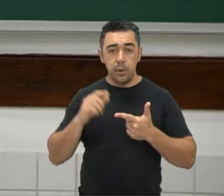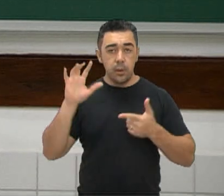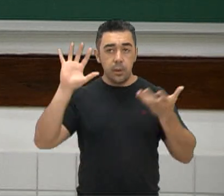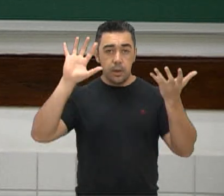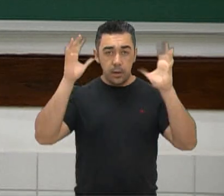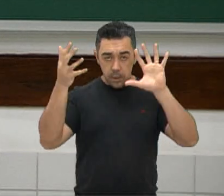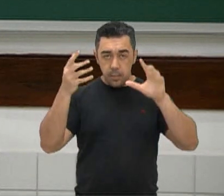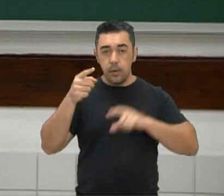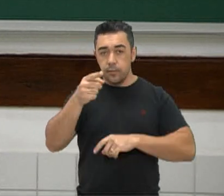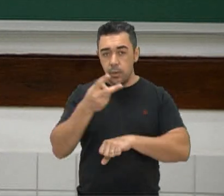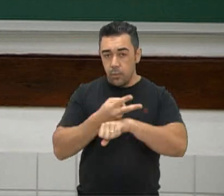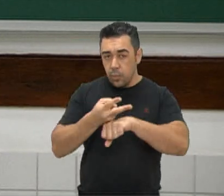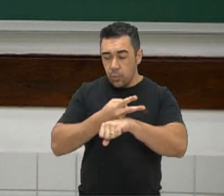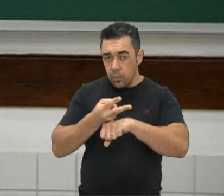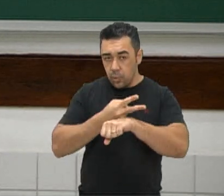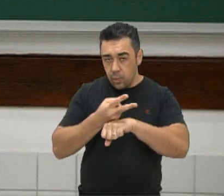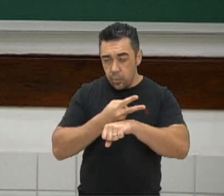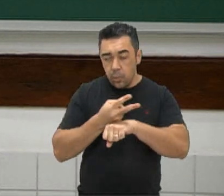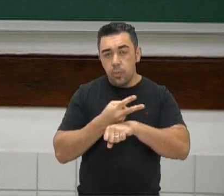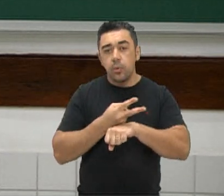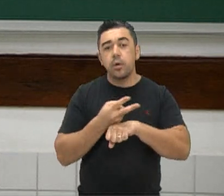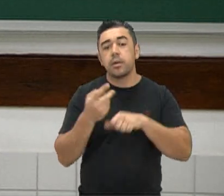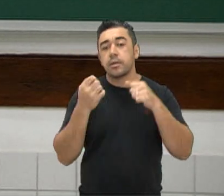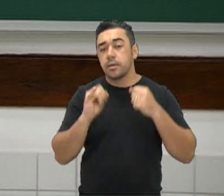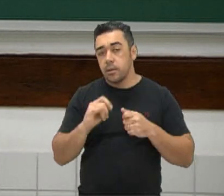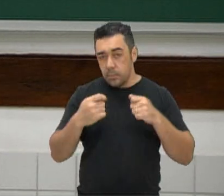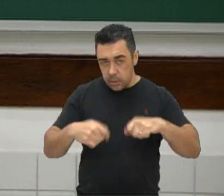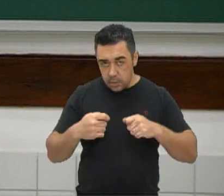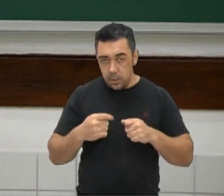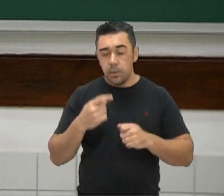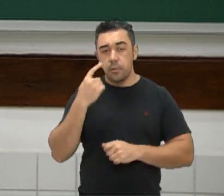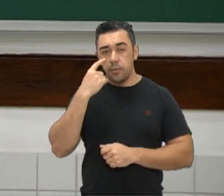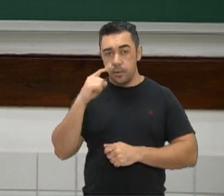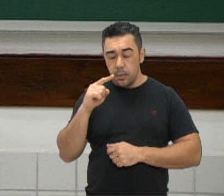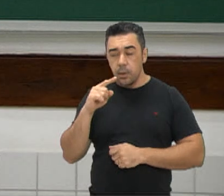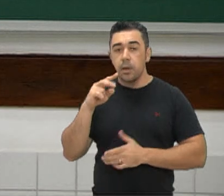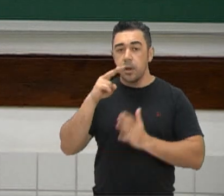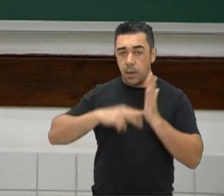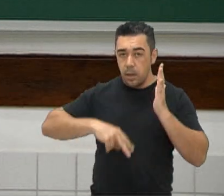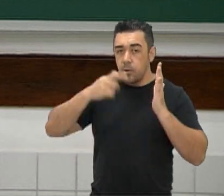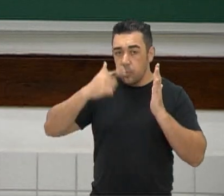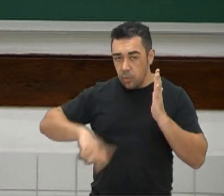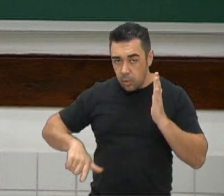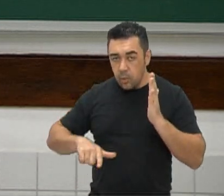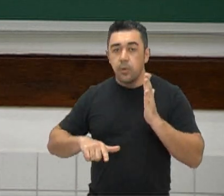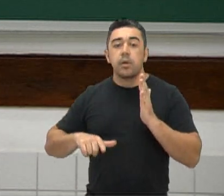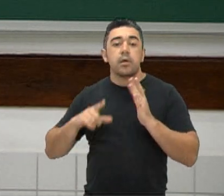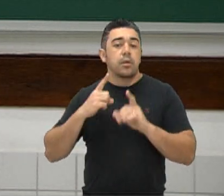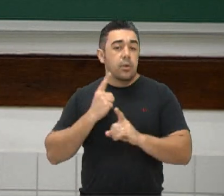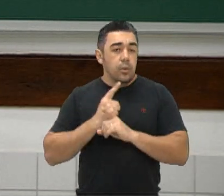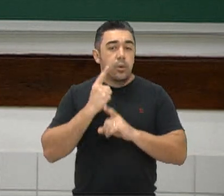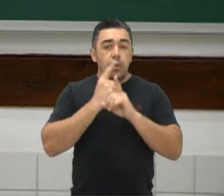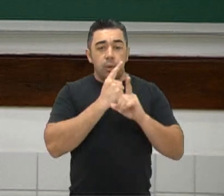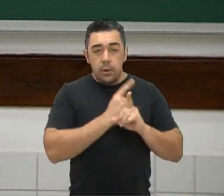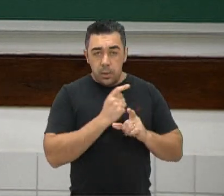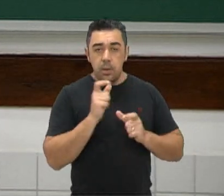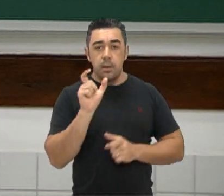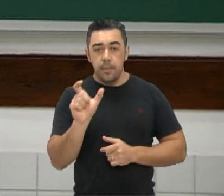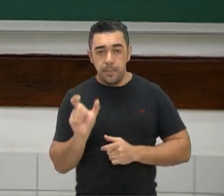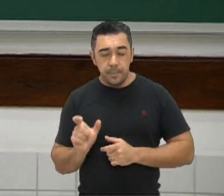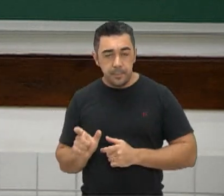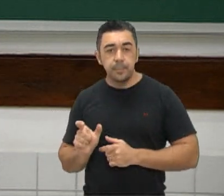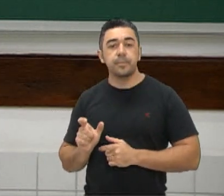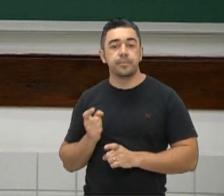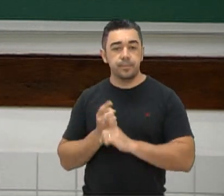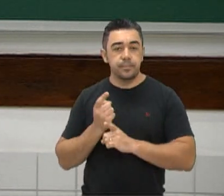tá? Procurem aí, se preciso, vocês releiam o texto, né? Para que